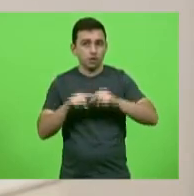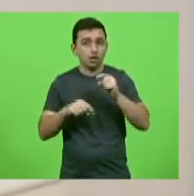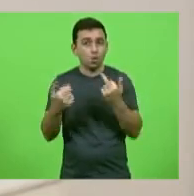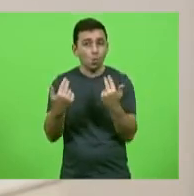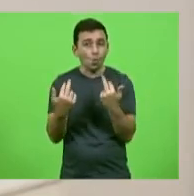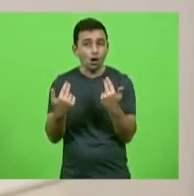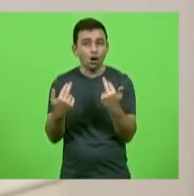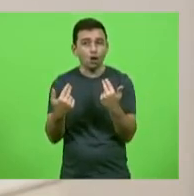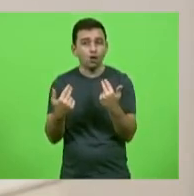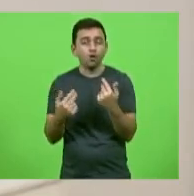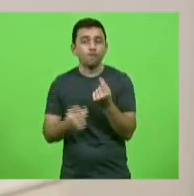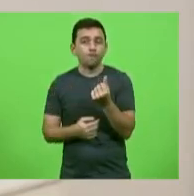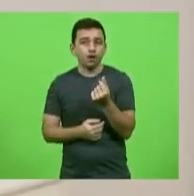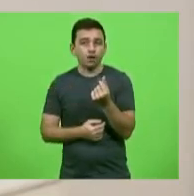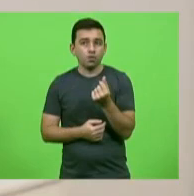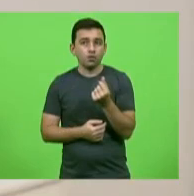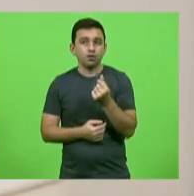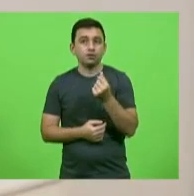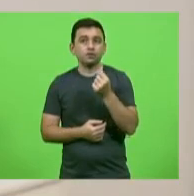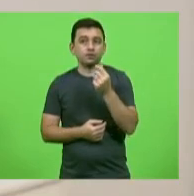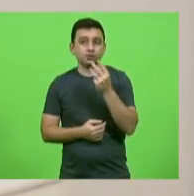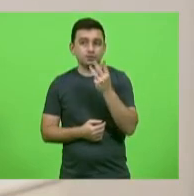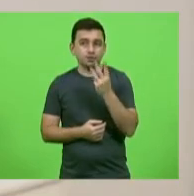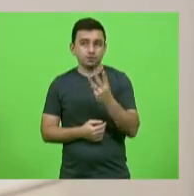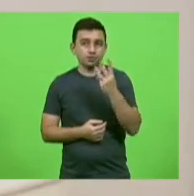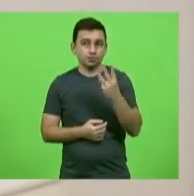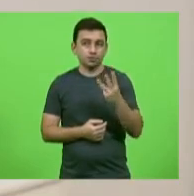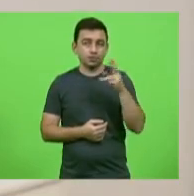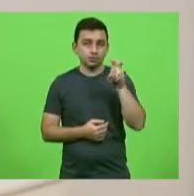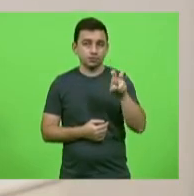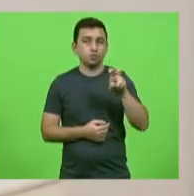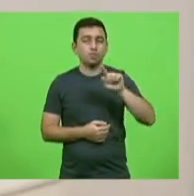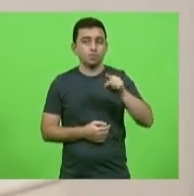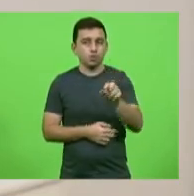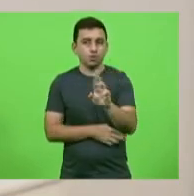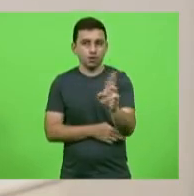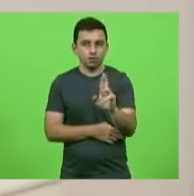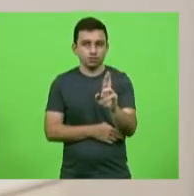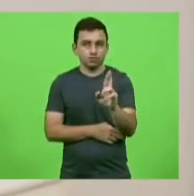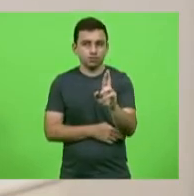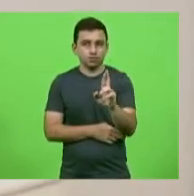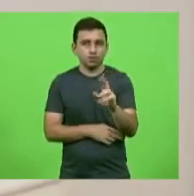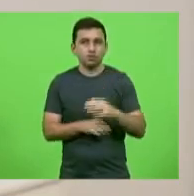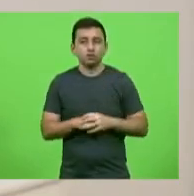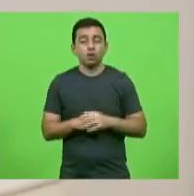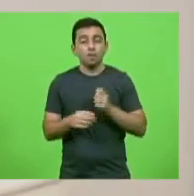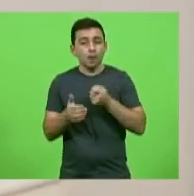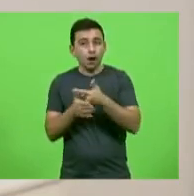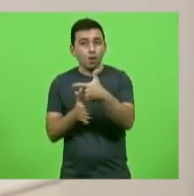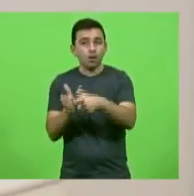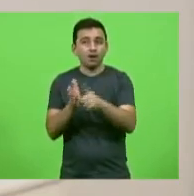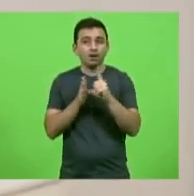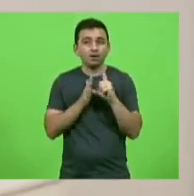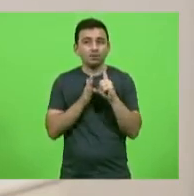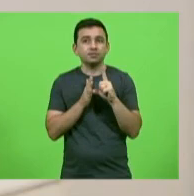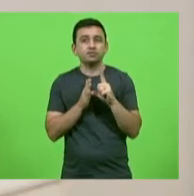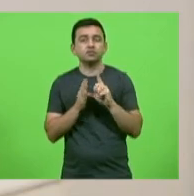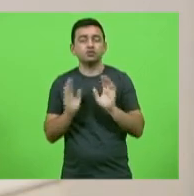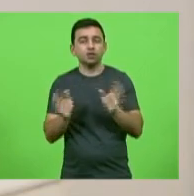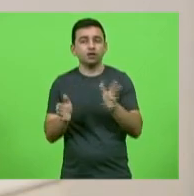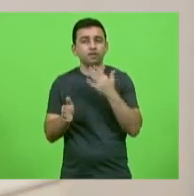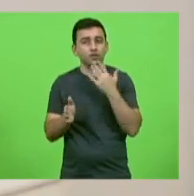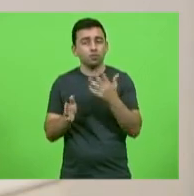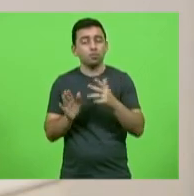no valor unitário de 335 mil reais. Salienta-se que o pagamento antecipado foi mencionado pelo